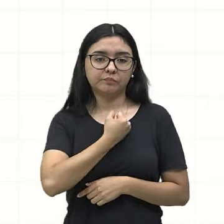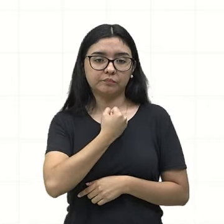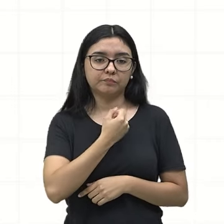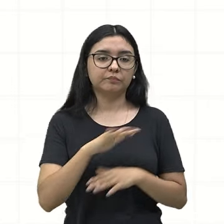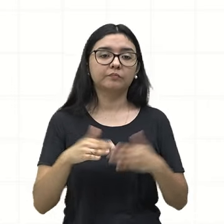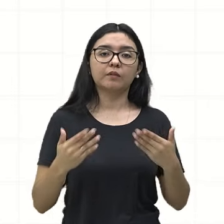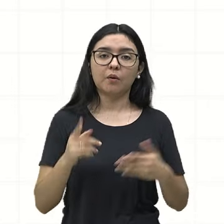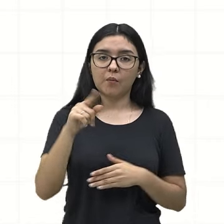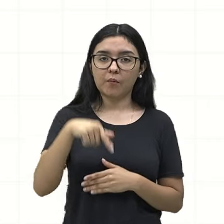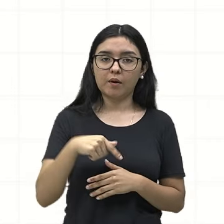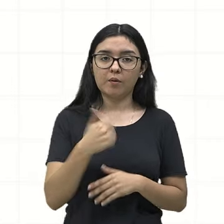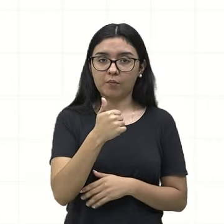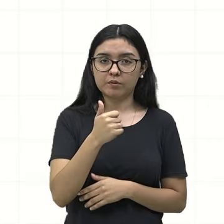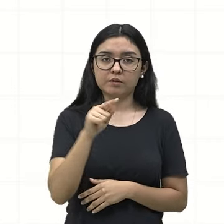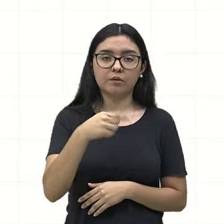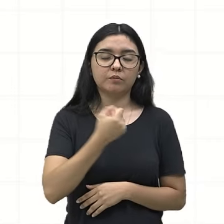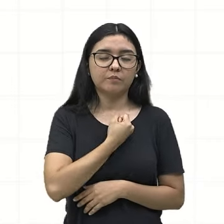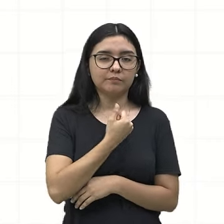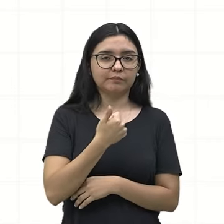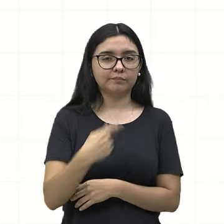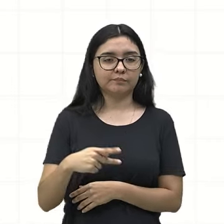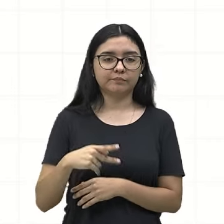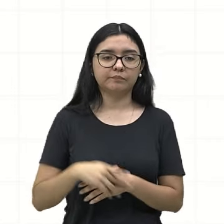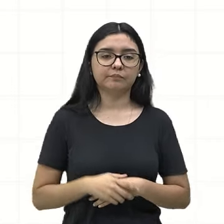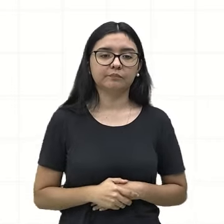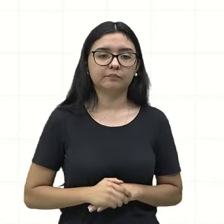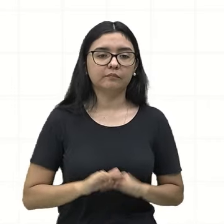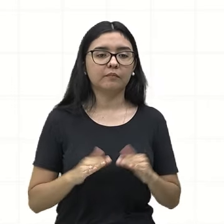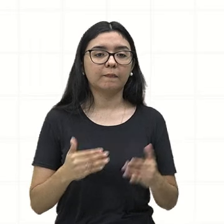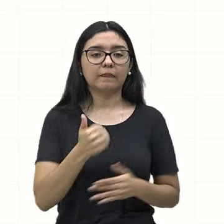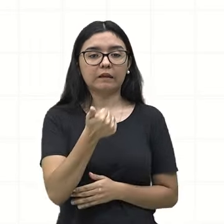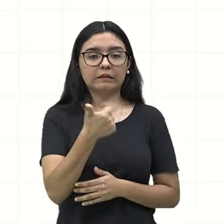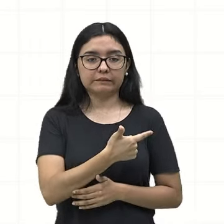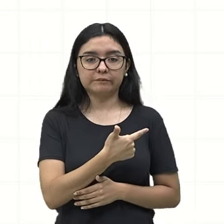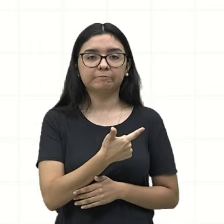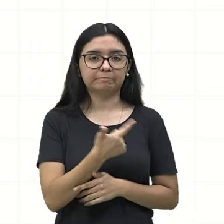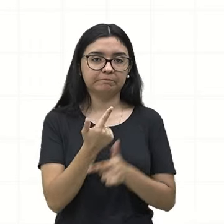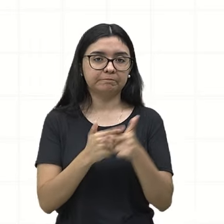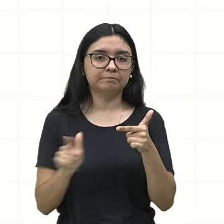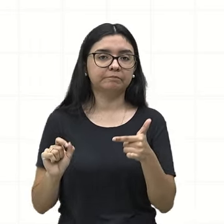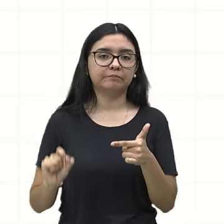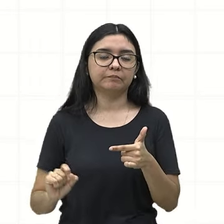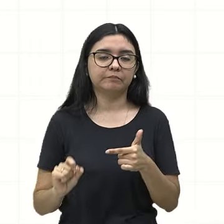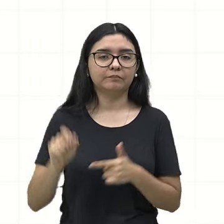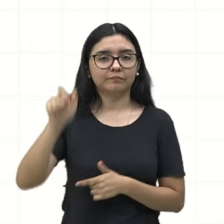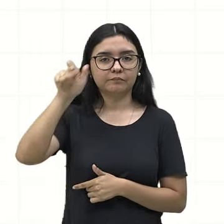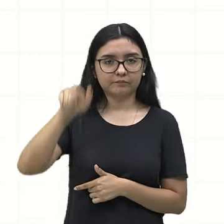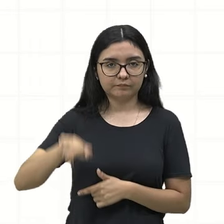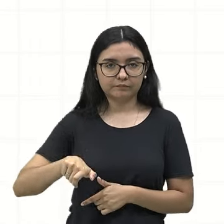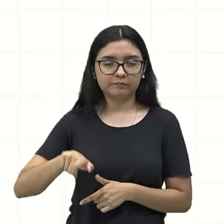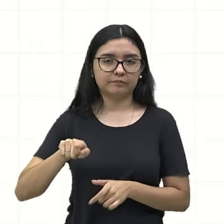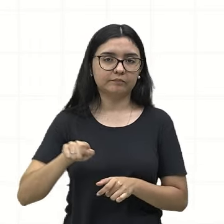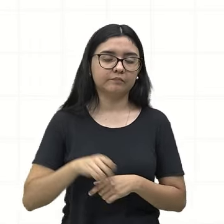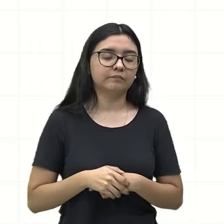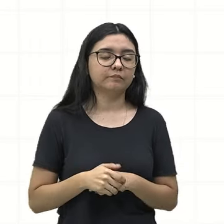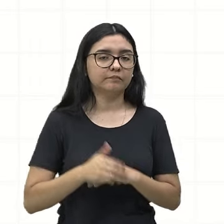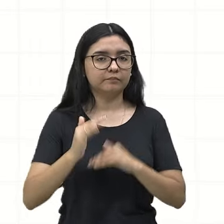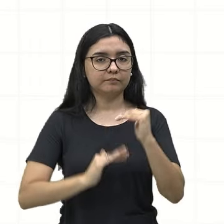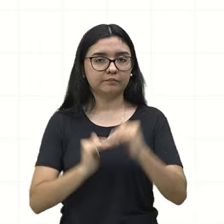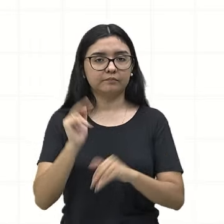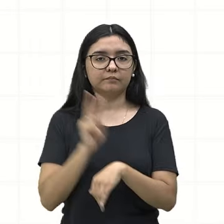número primo. E o nosso número 12, que foi a quantidade de ovos do nosso avicultor lá da nossa situação, problema,